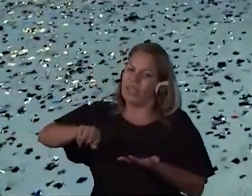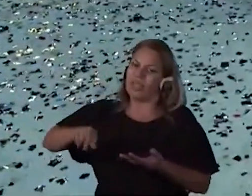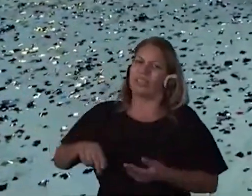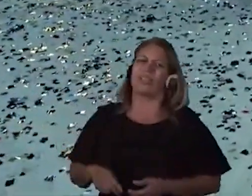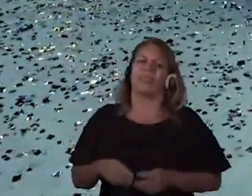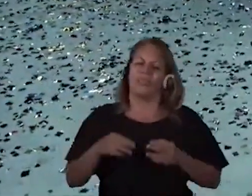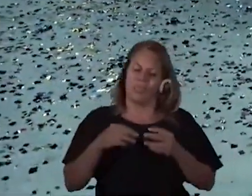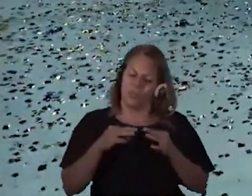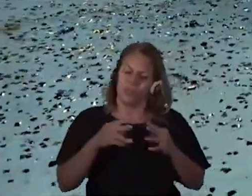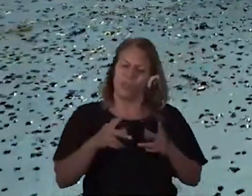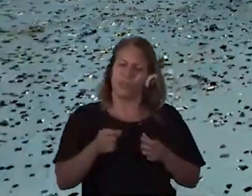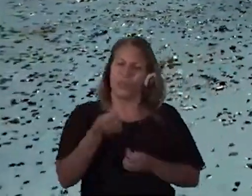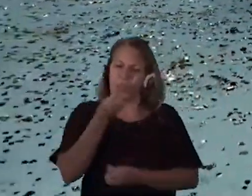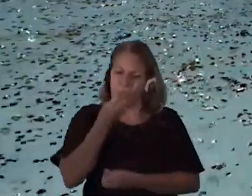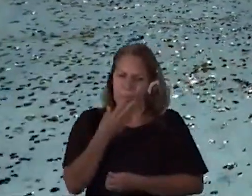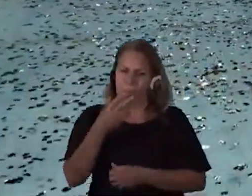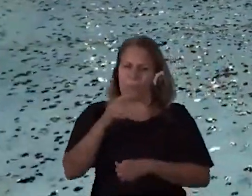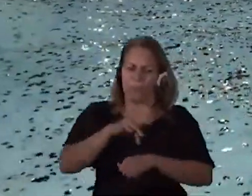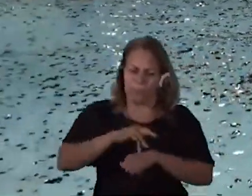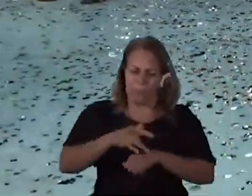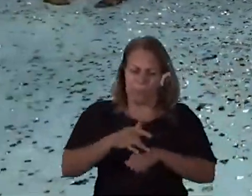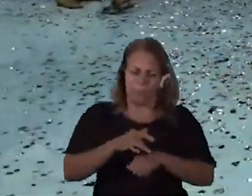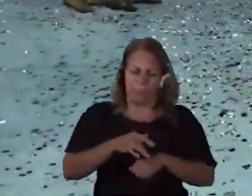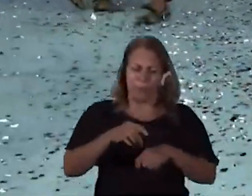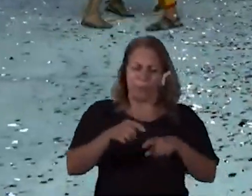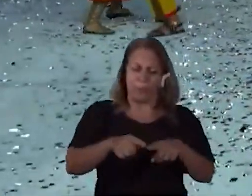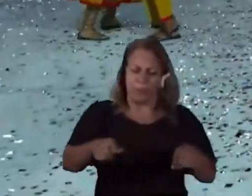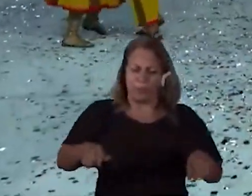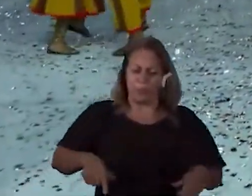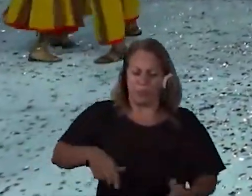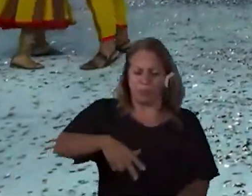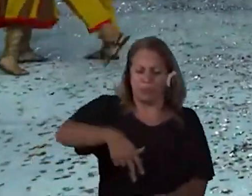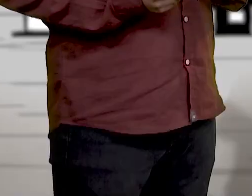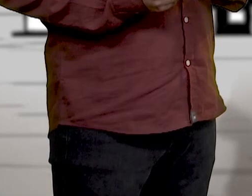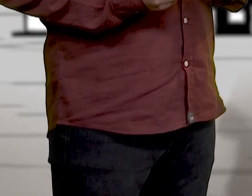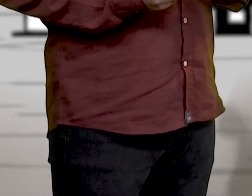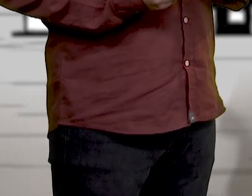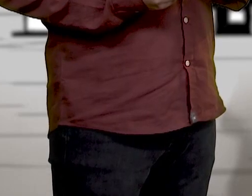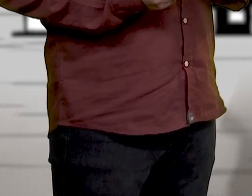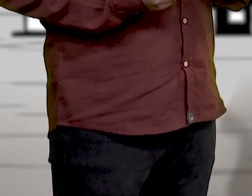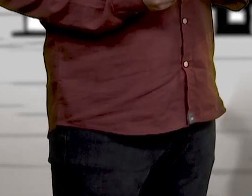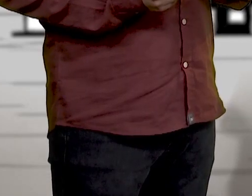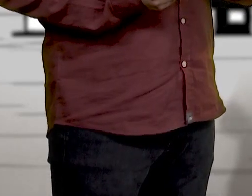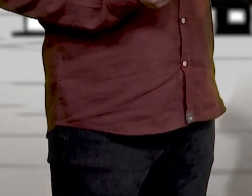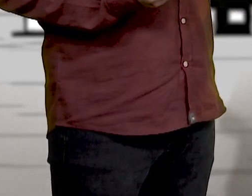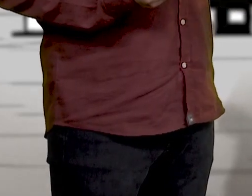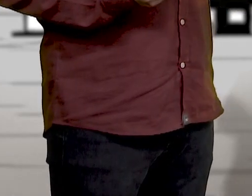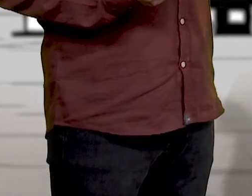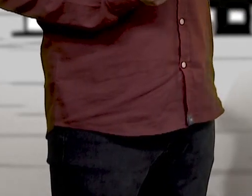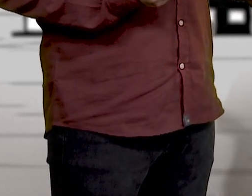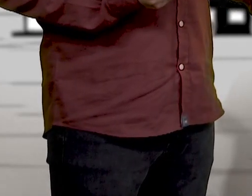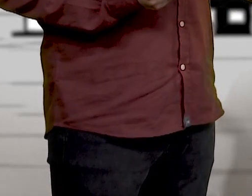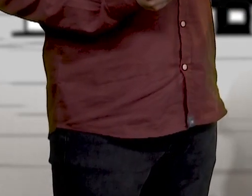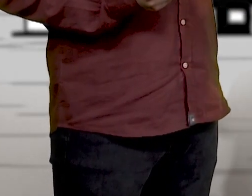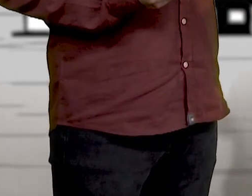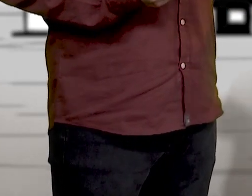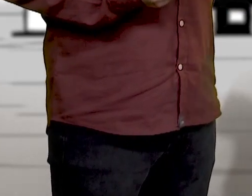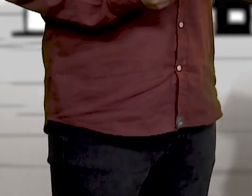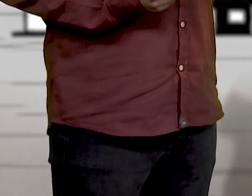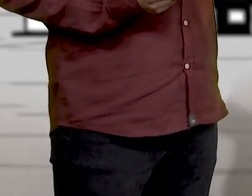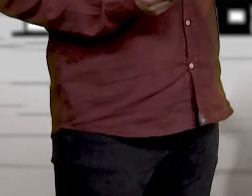foram considerados sozinhos, né, os melhores noivos, enfim. Quais são os requisitos analisados pelos jurados para classificar